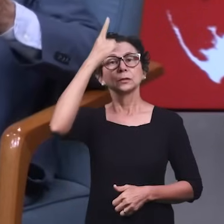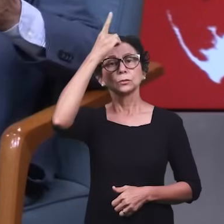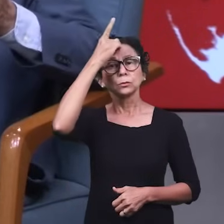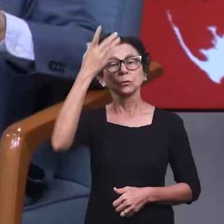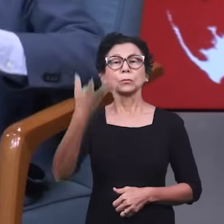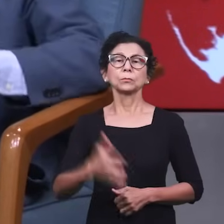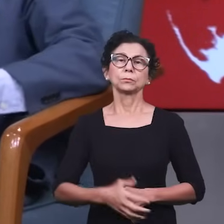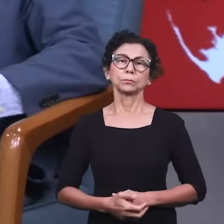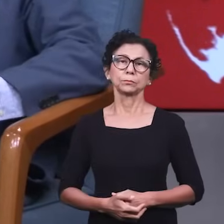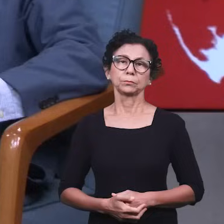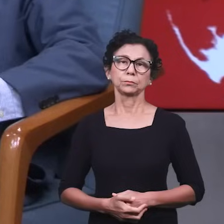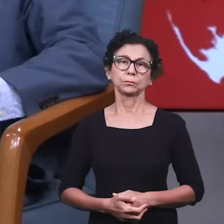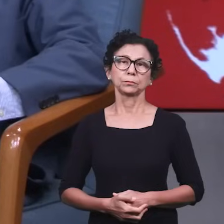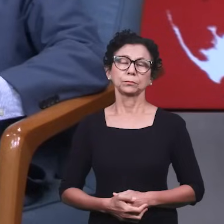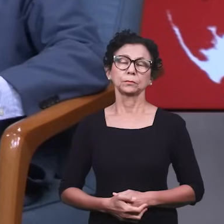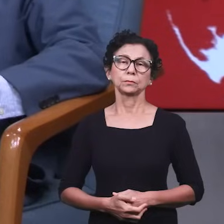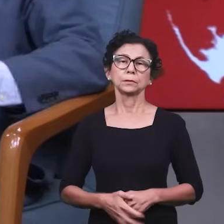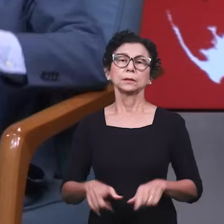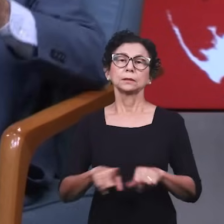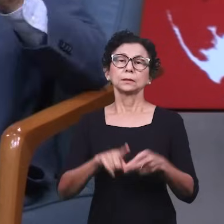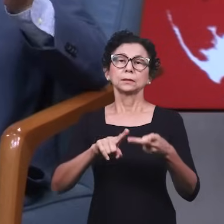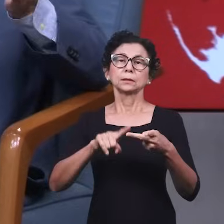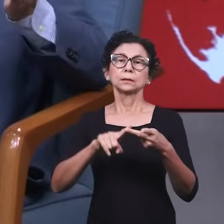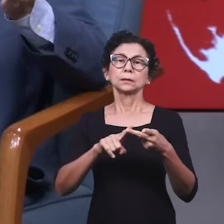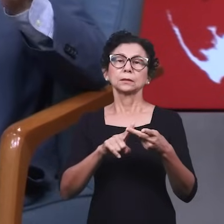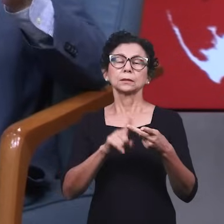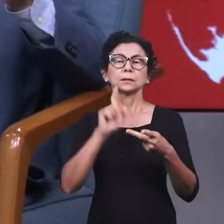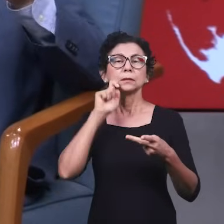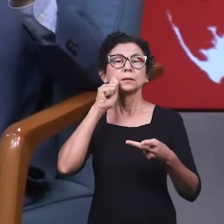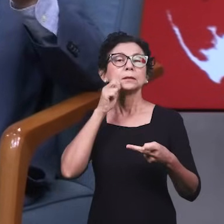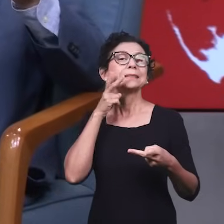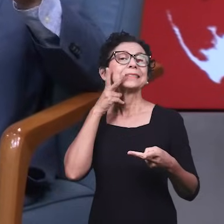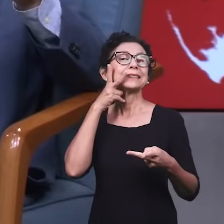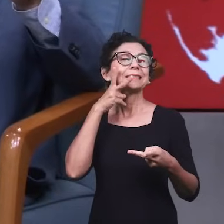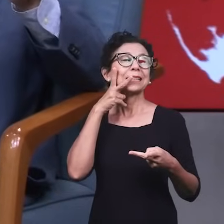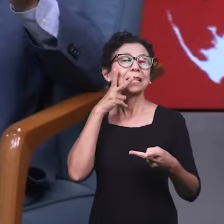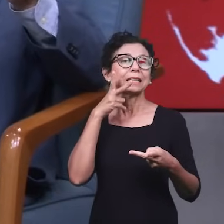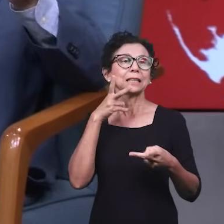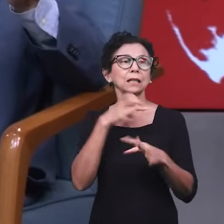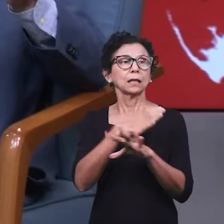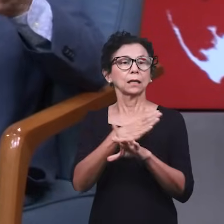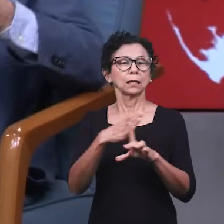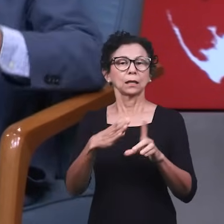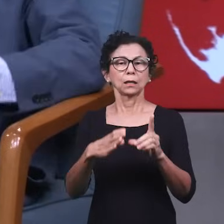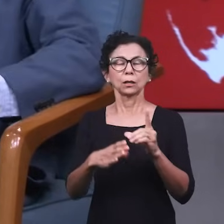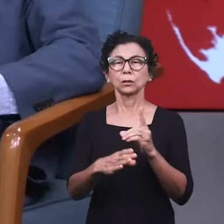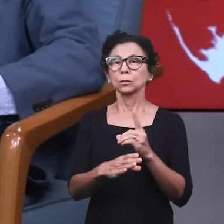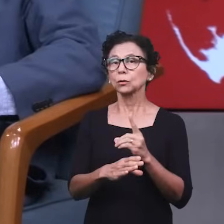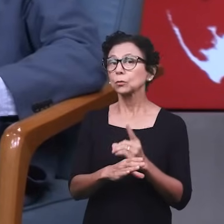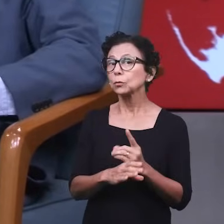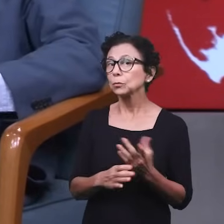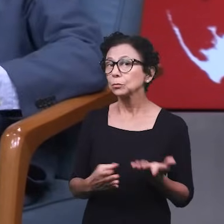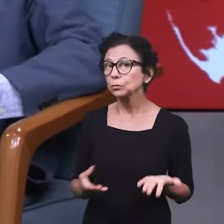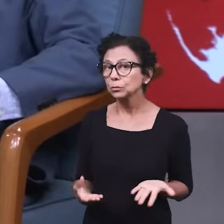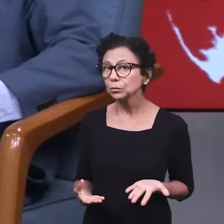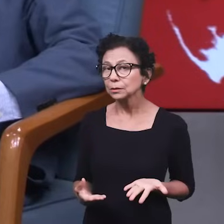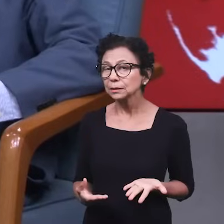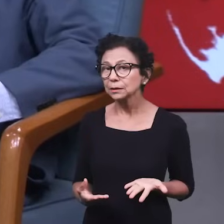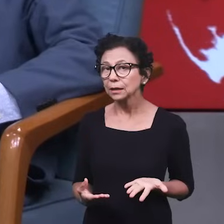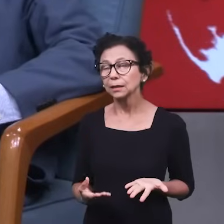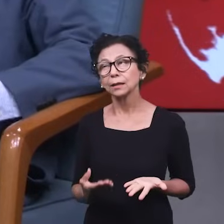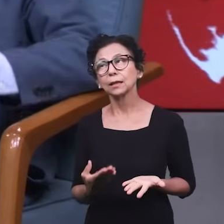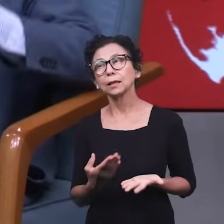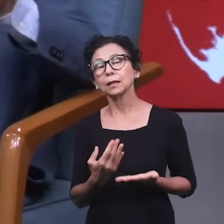Um momento de ceia, não é possível você ter um culto de ceia, que é uma das